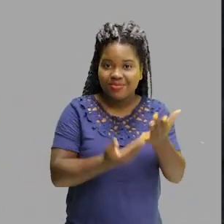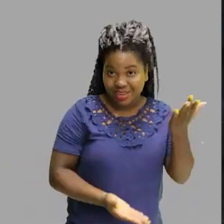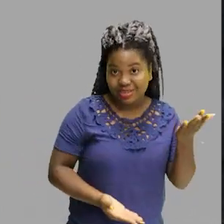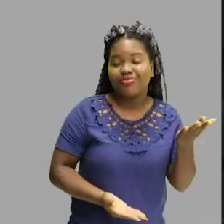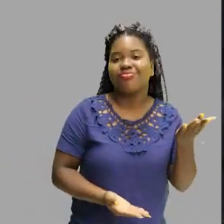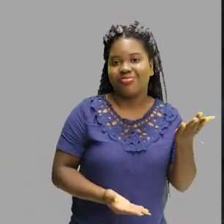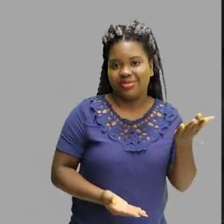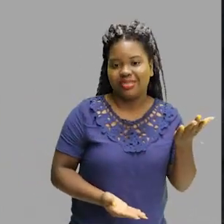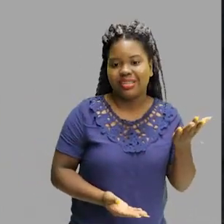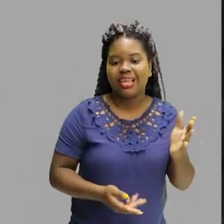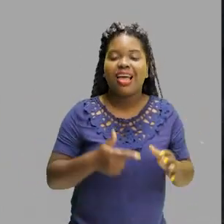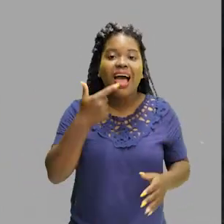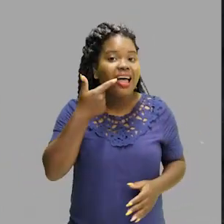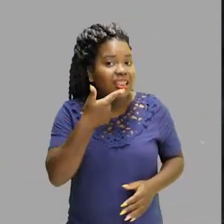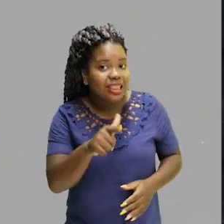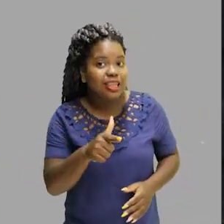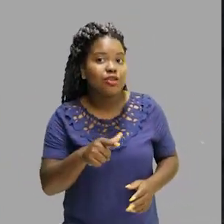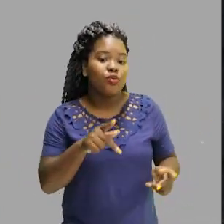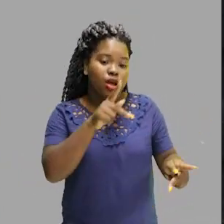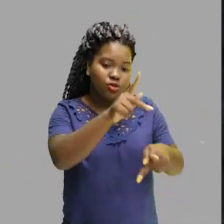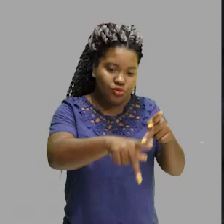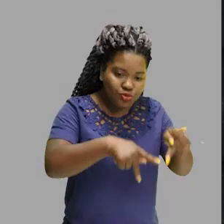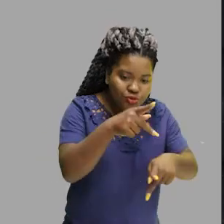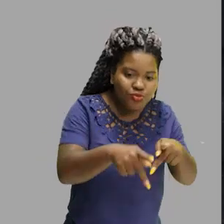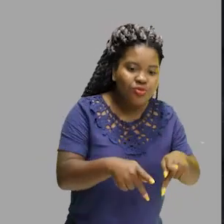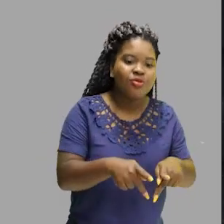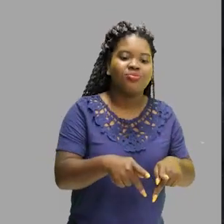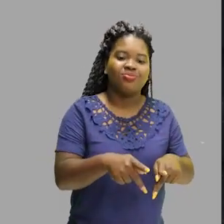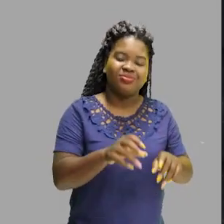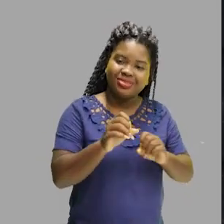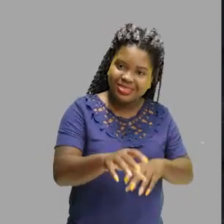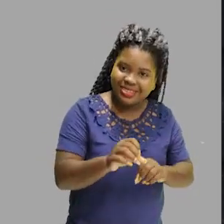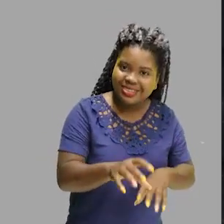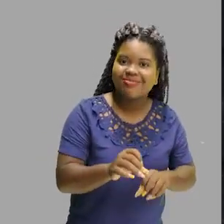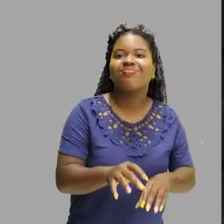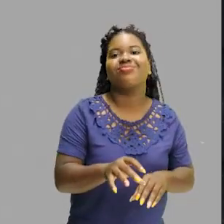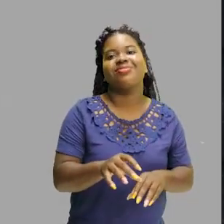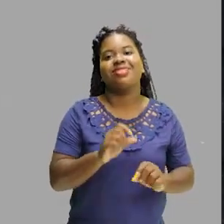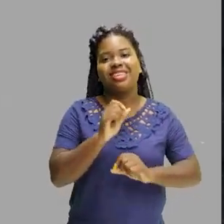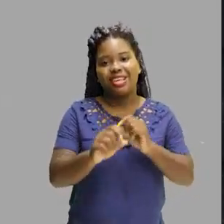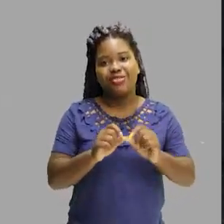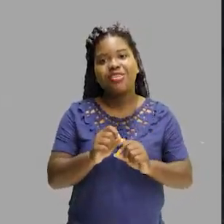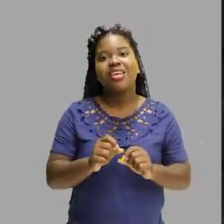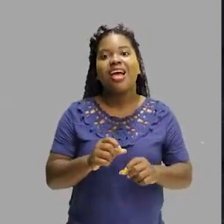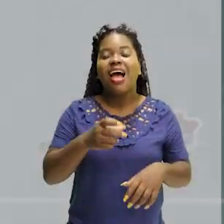que está sendo ensinada naquele momento, a língua vernácula, a língua materna.